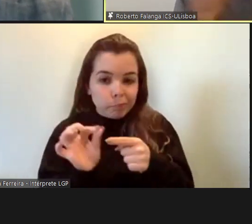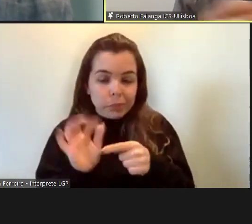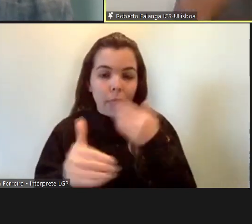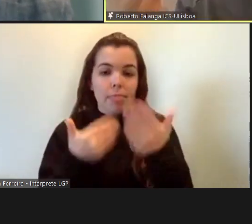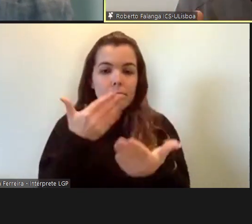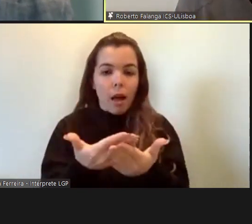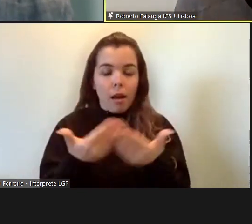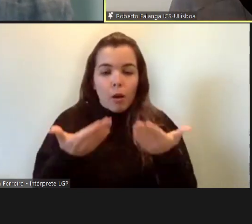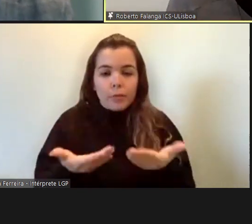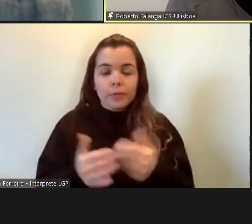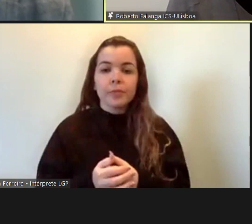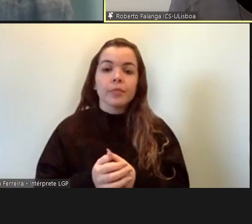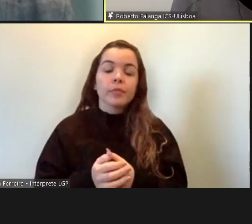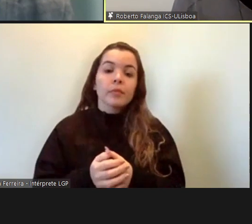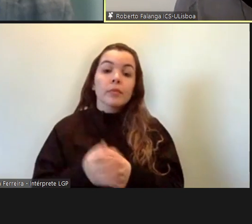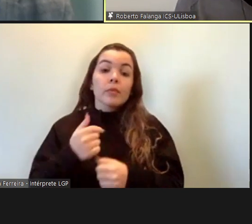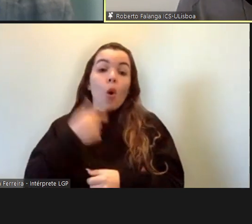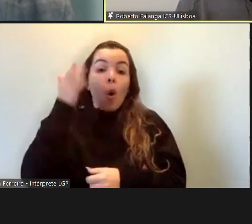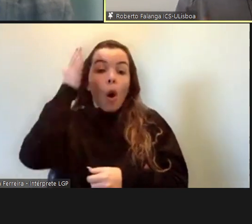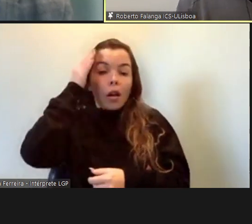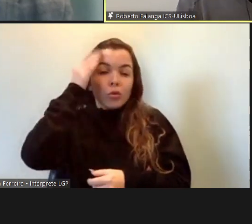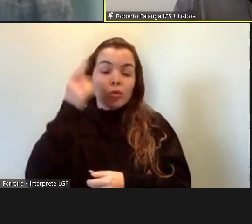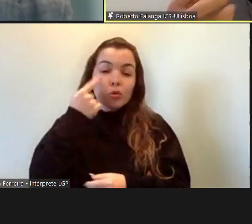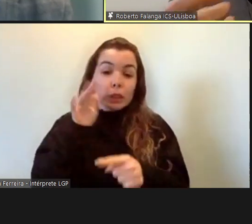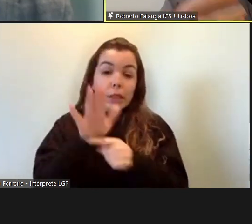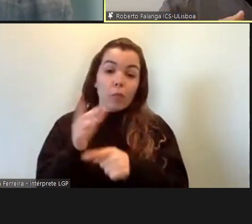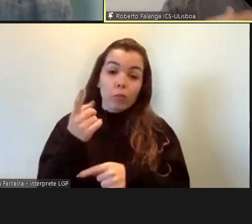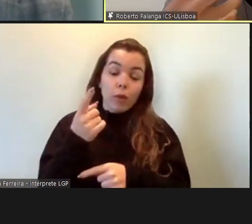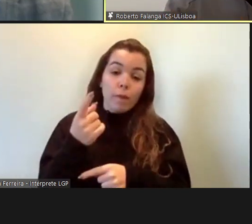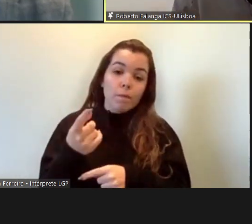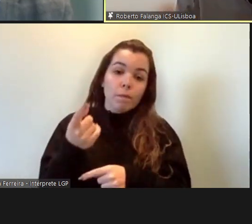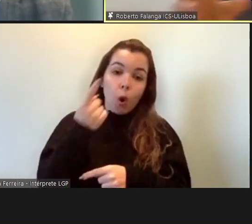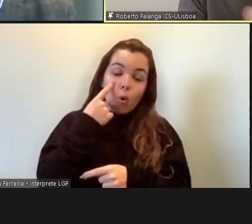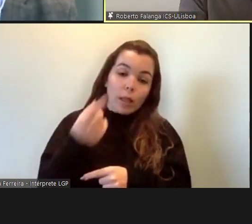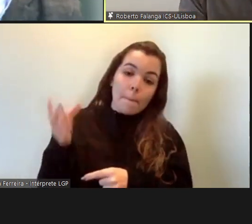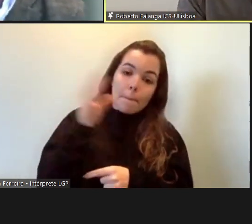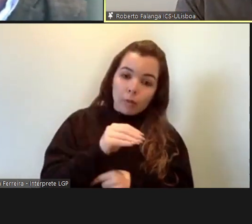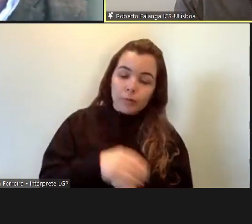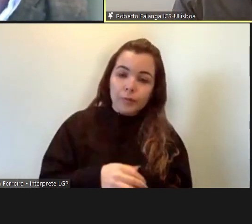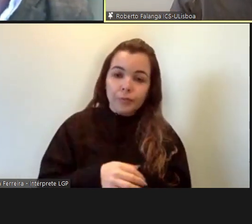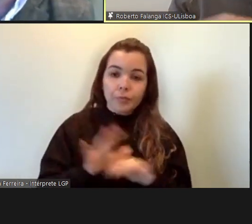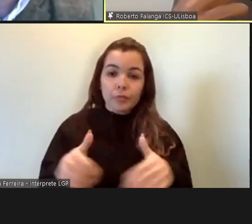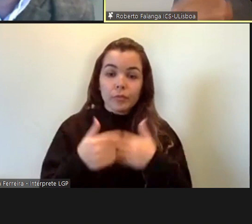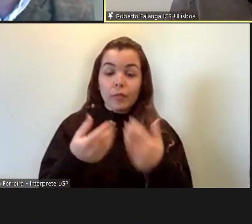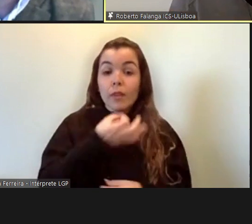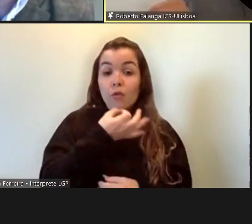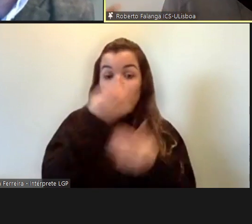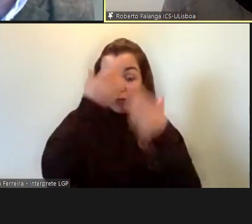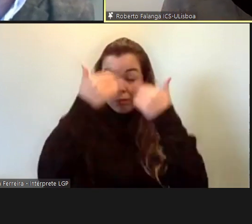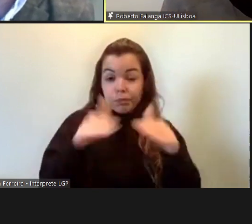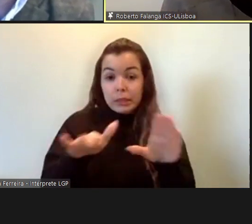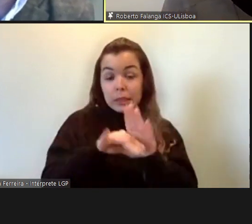aliás, talvez seja o exemplo mais conhecido. Nós falamos de participação na democracia representativa como